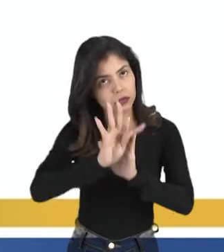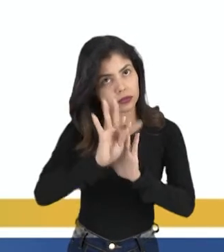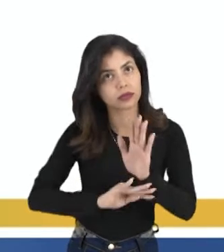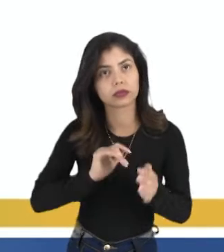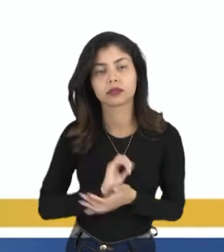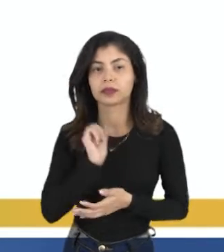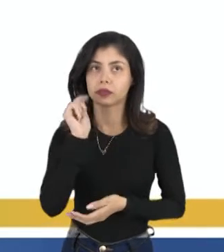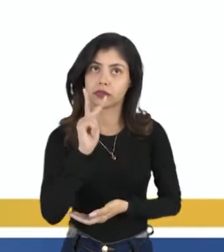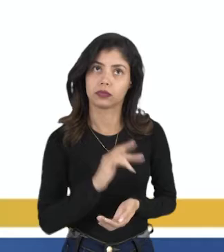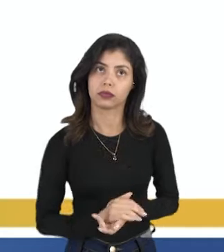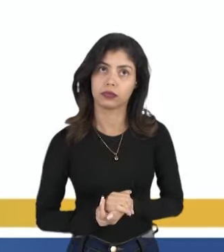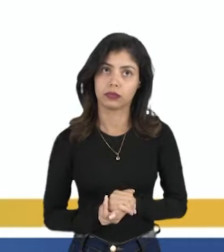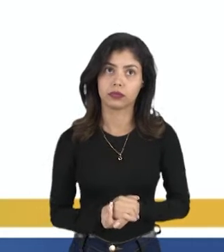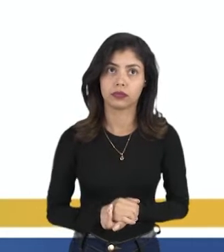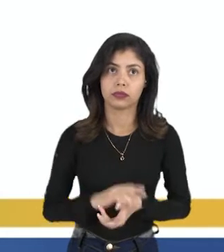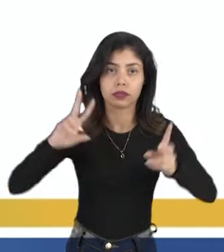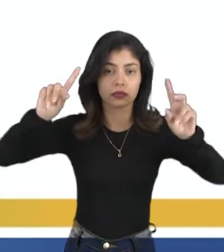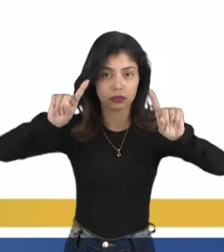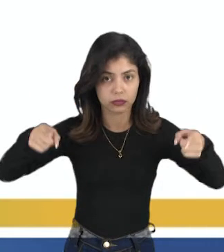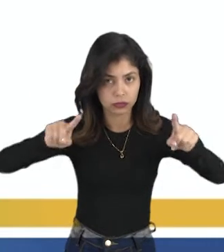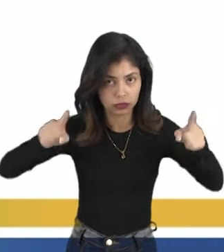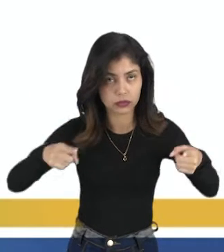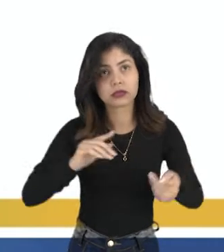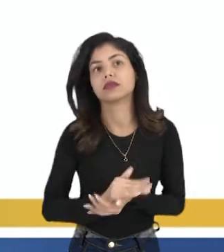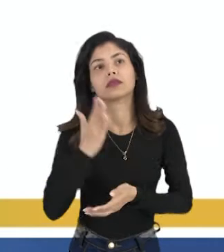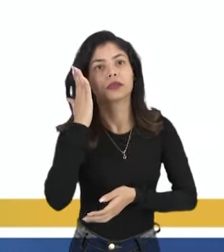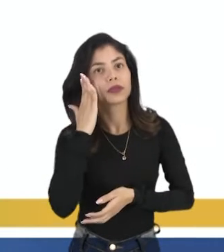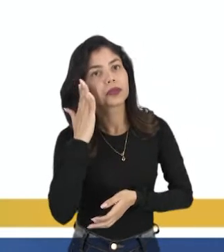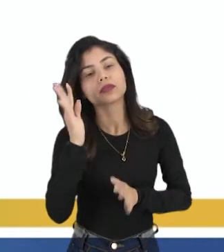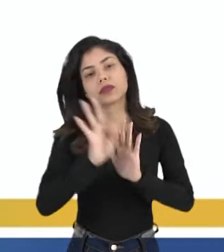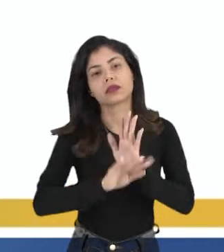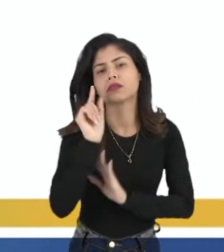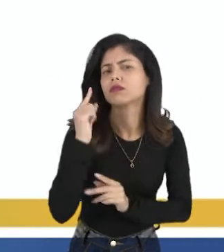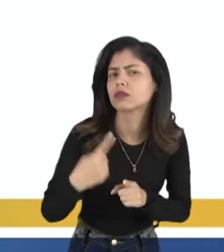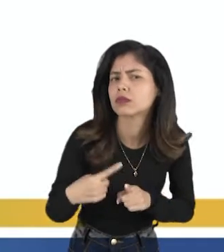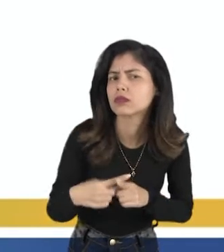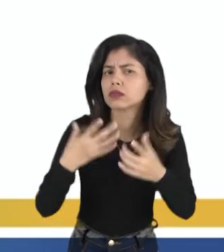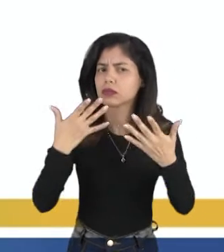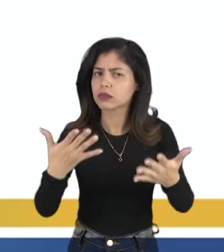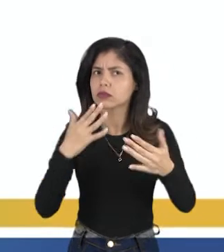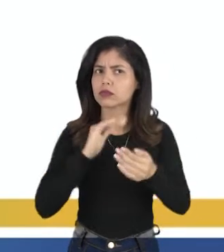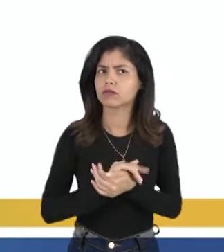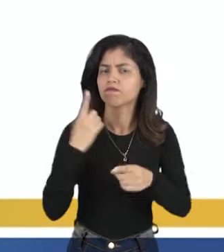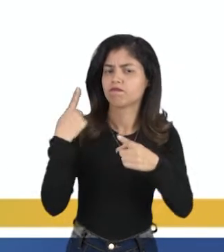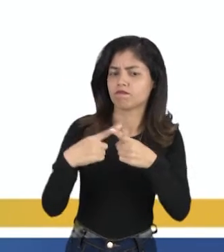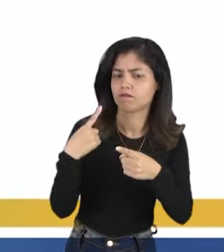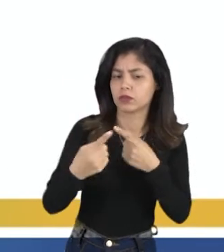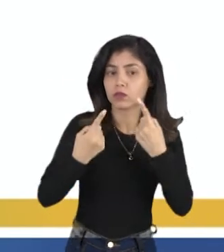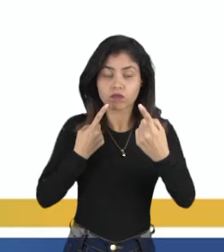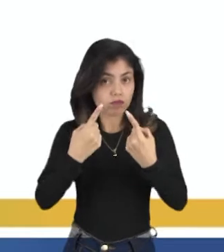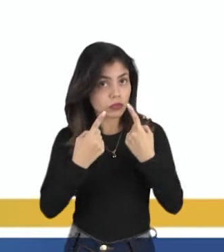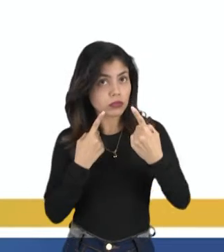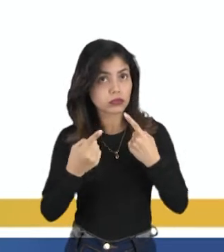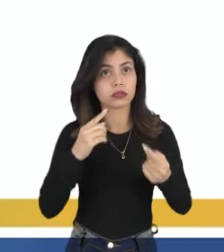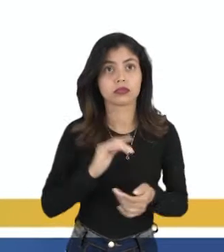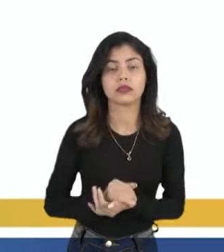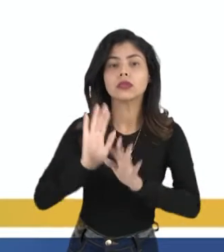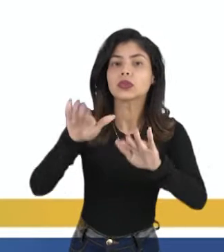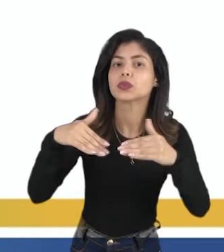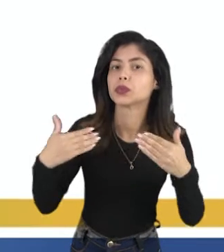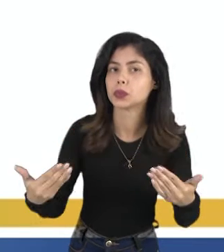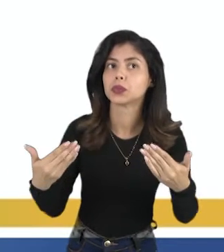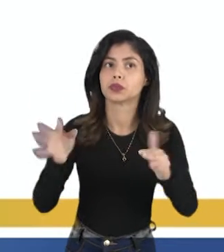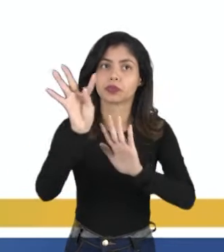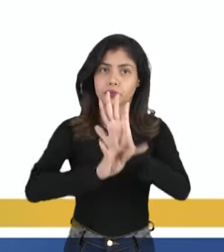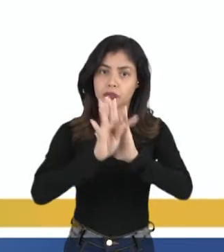textual, ok? Eu coloquei entre parênteses lá embaixo, compreensão textual por quê? No discurso dirigido aos compatriotas. Qual é o discurso?